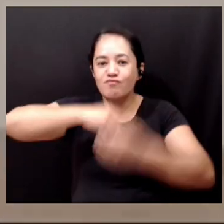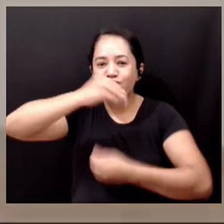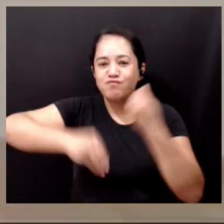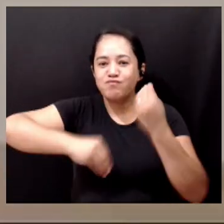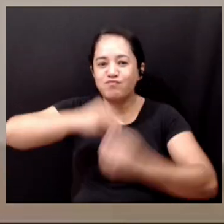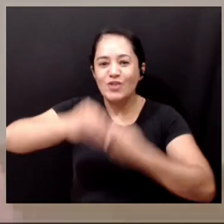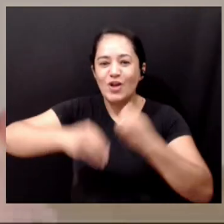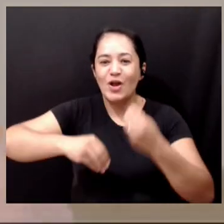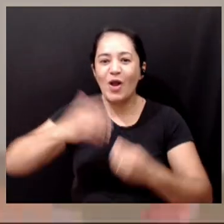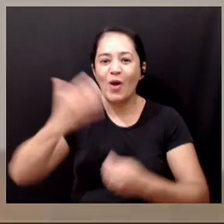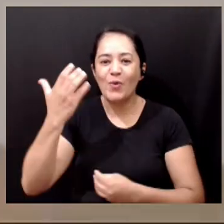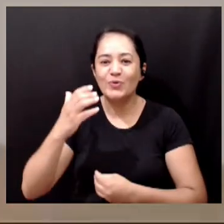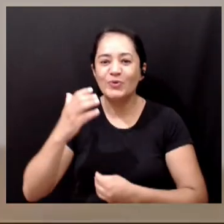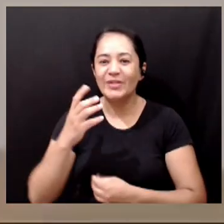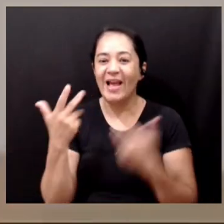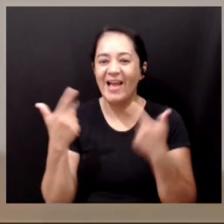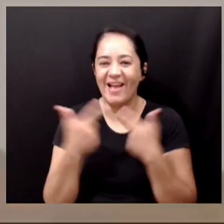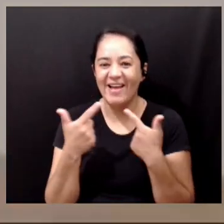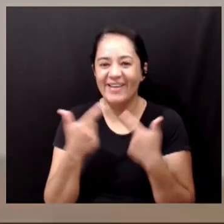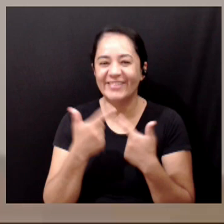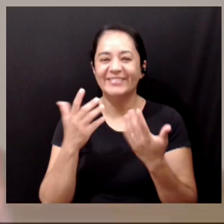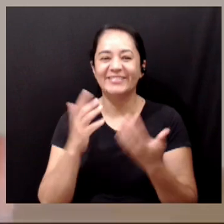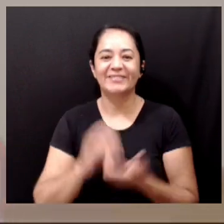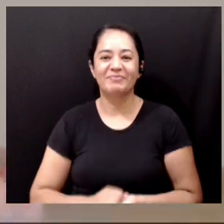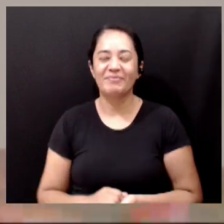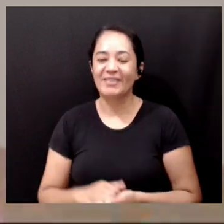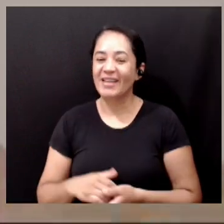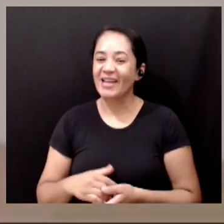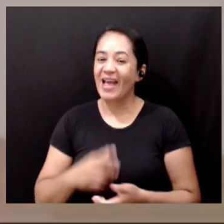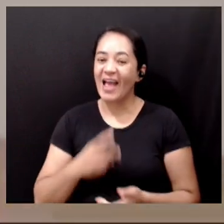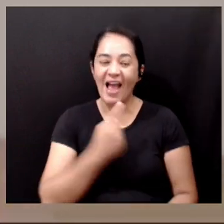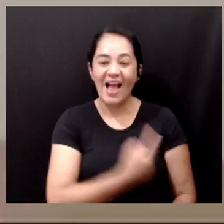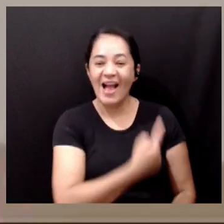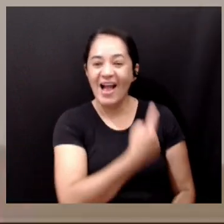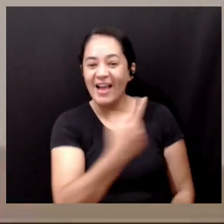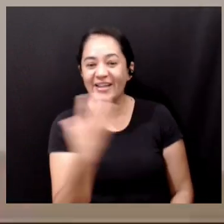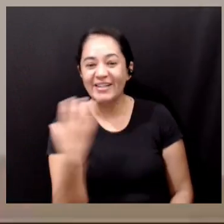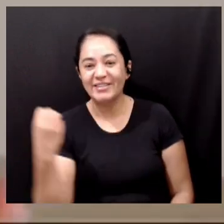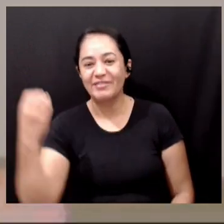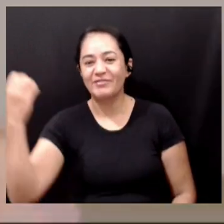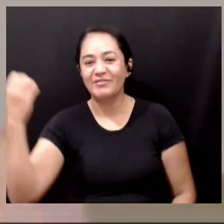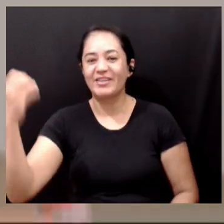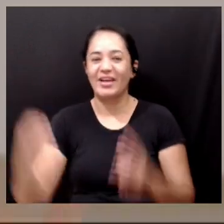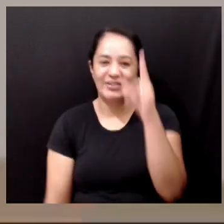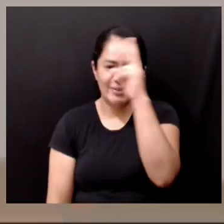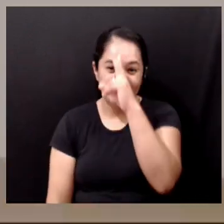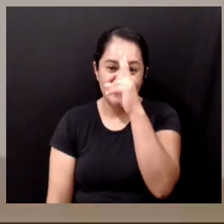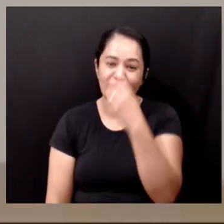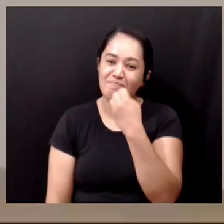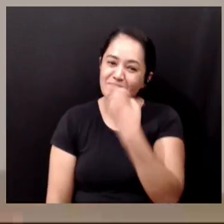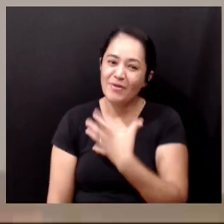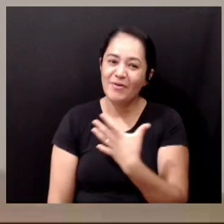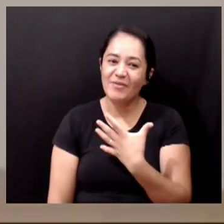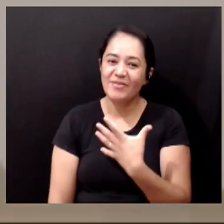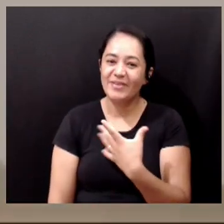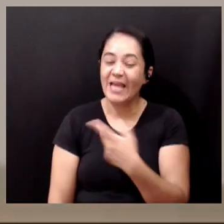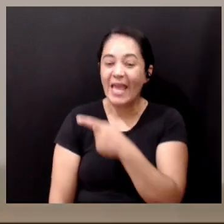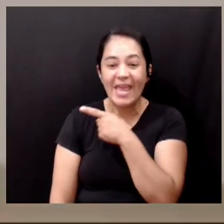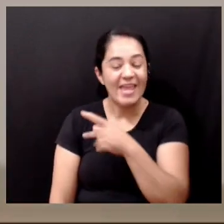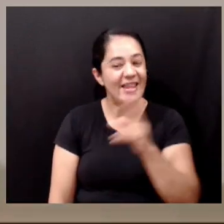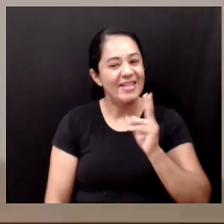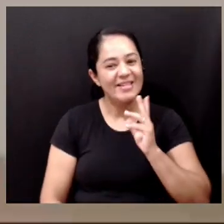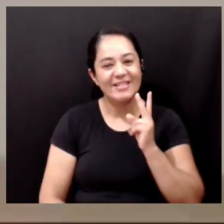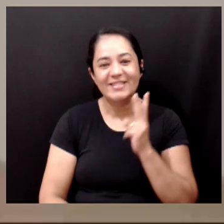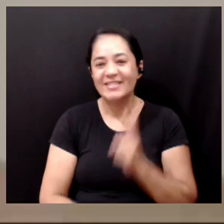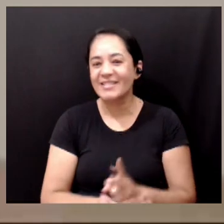engraçado. Cada viagem que a gente tinha uma história muito boa para contar com o Guilherme. O Guilherme é sempre